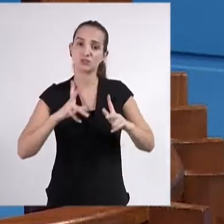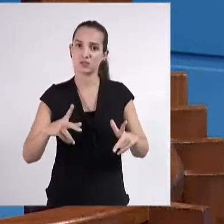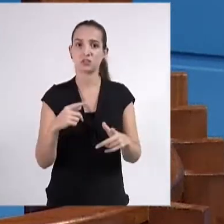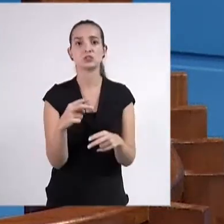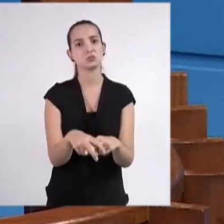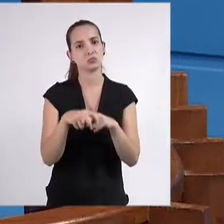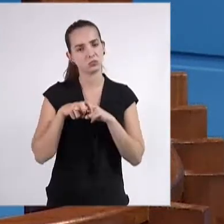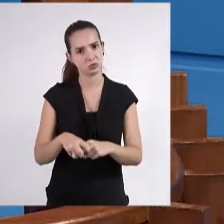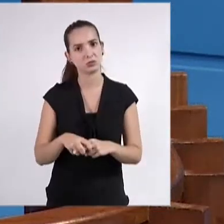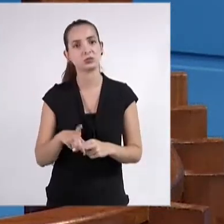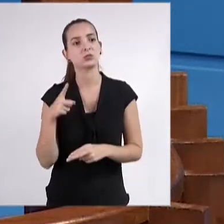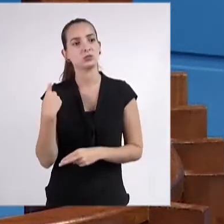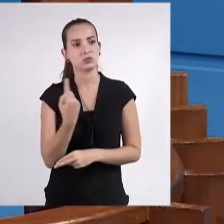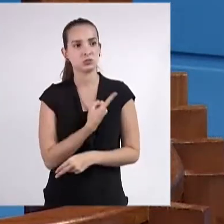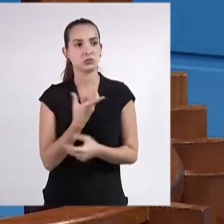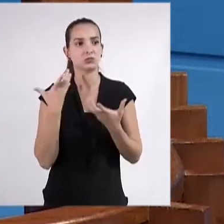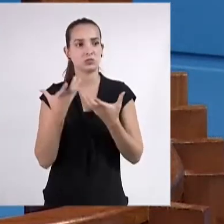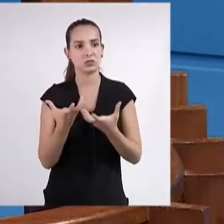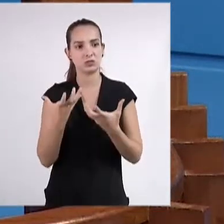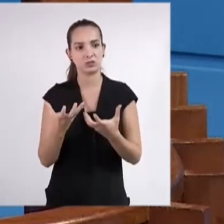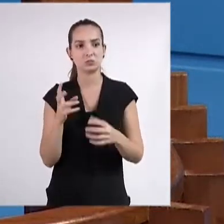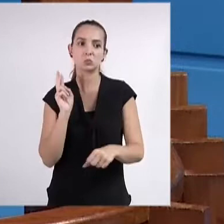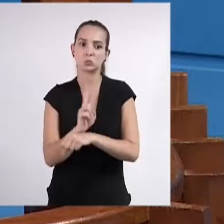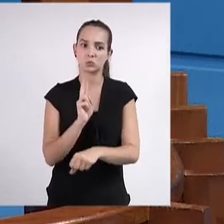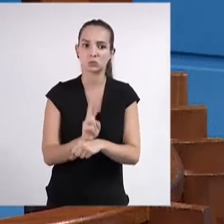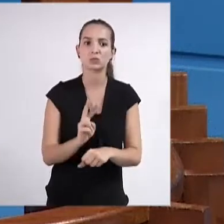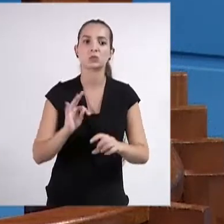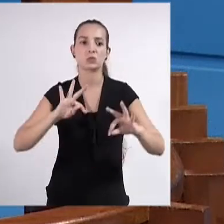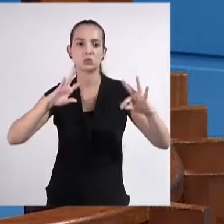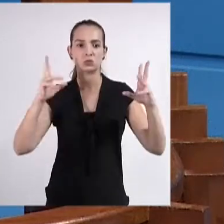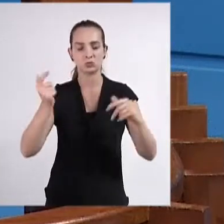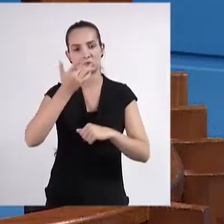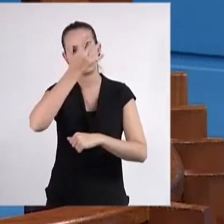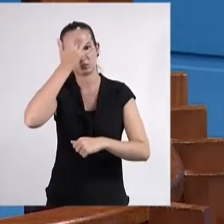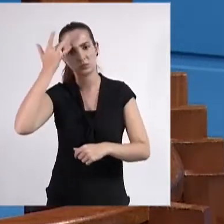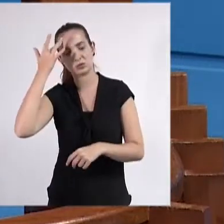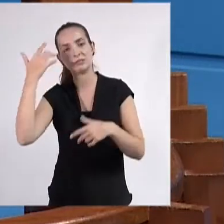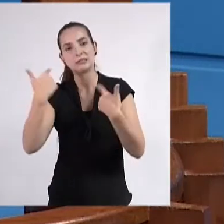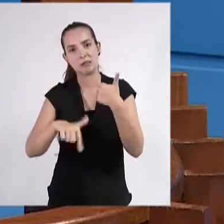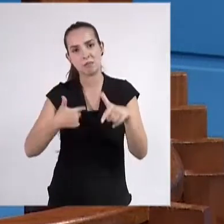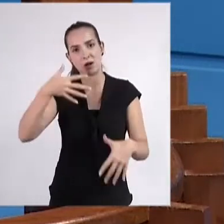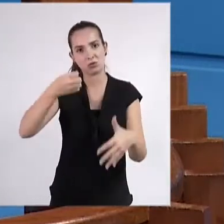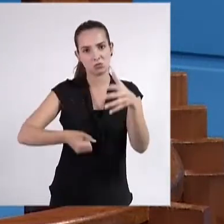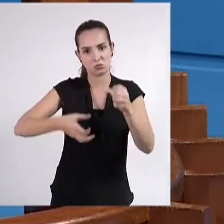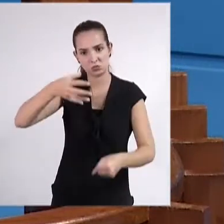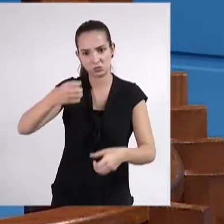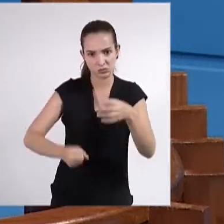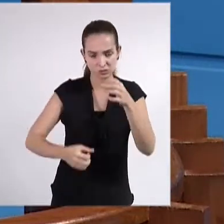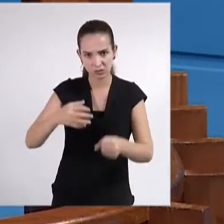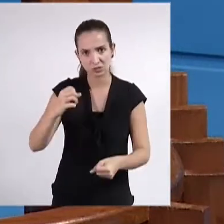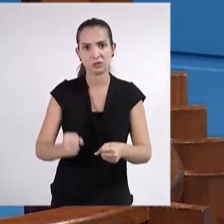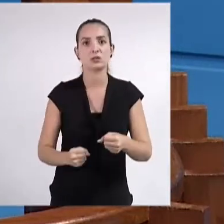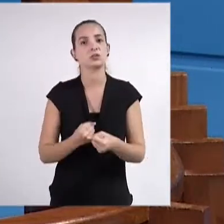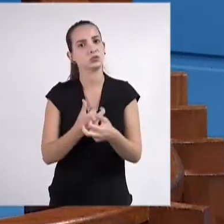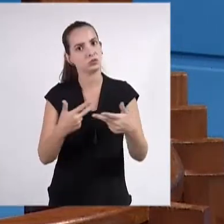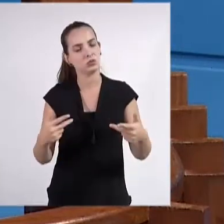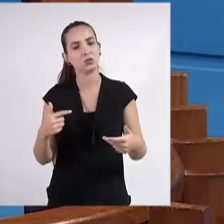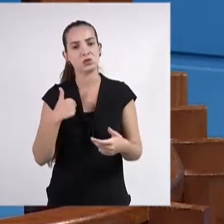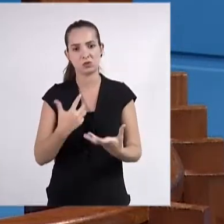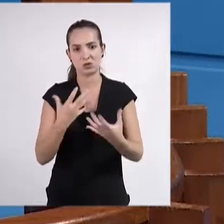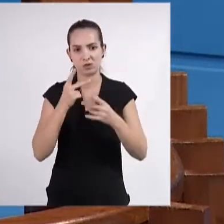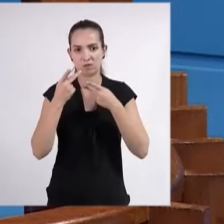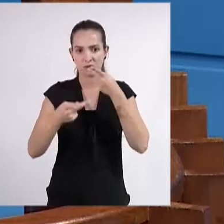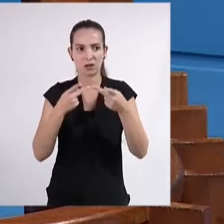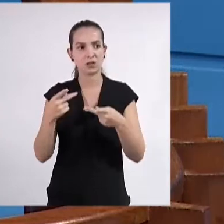agricultores, pecuaristas, produtores de leite, de grande, de pequeno porte, que vocês têm aqui nessa casa um